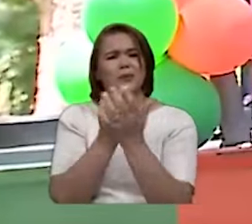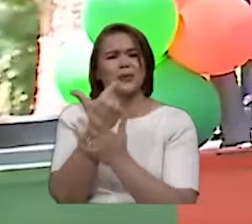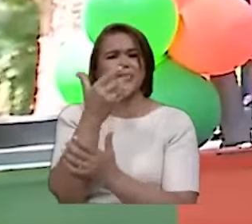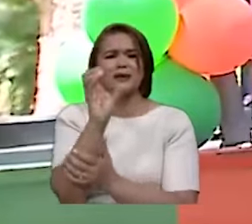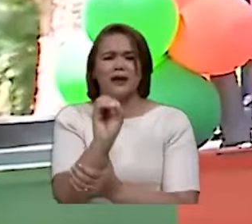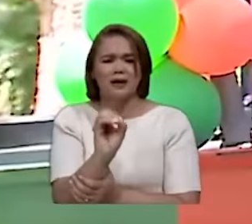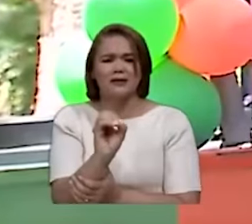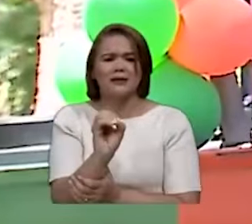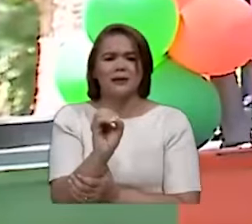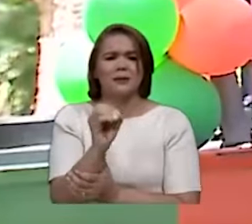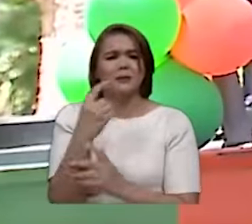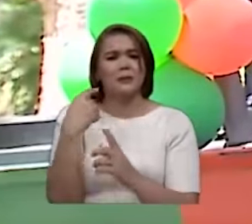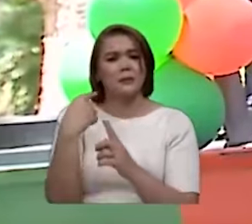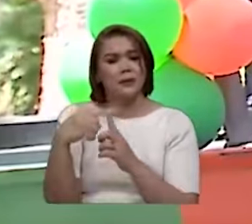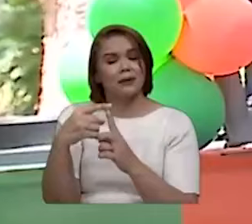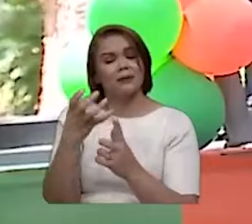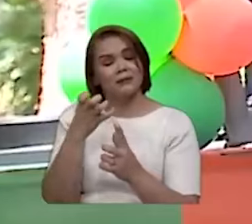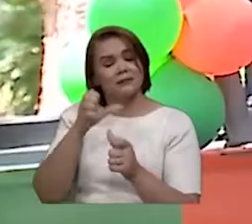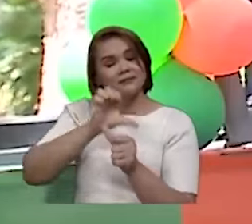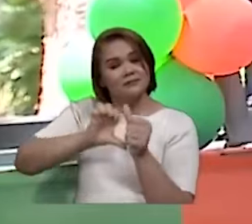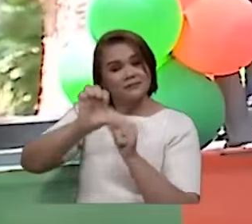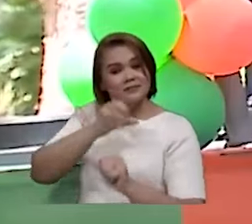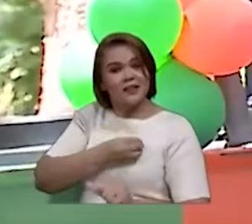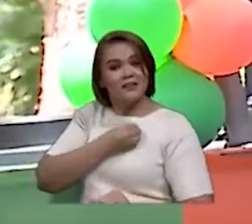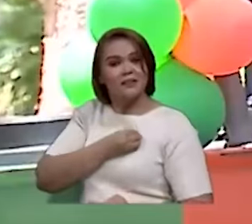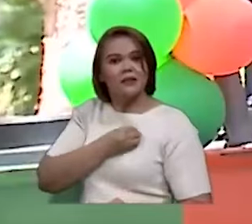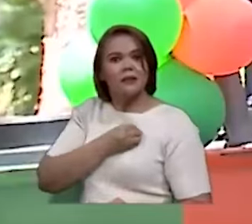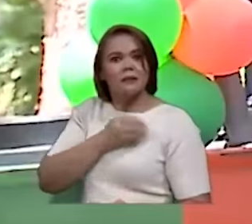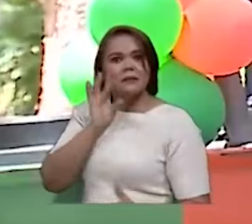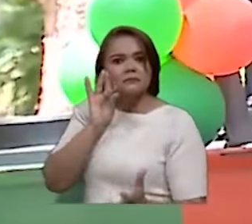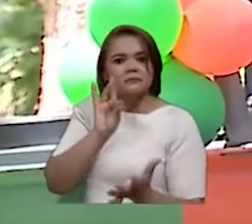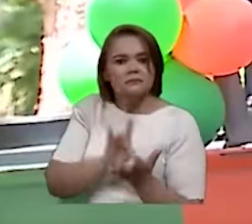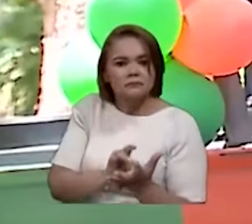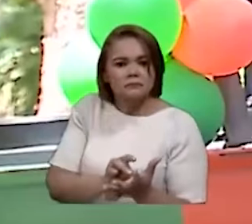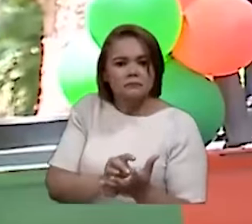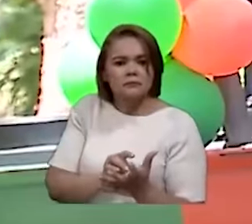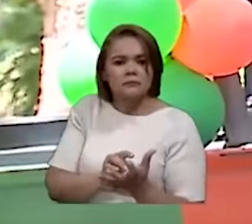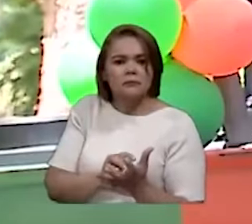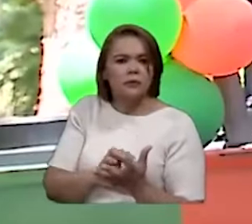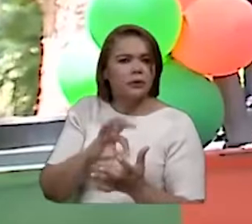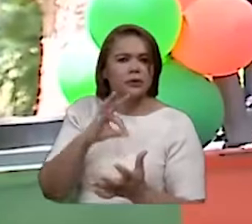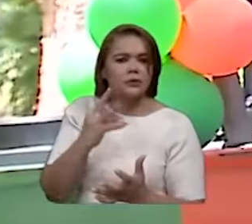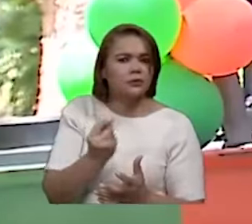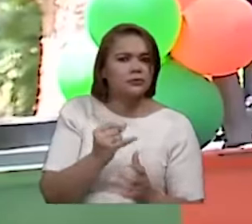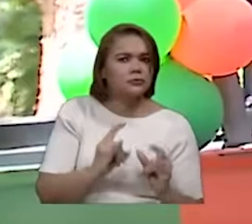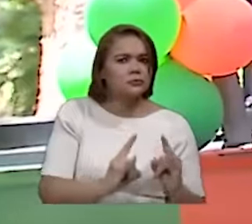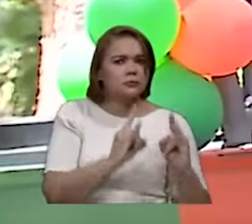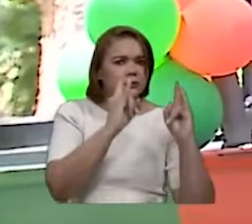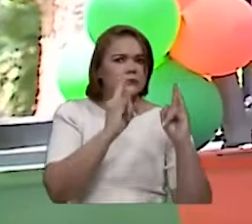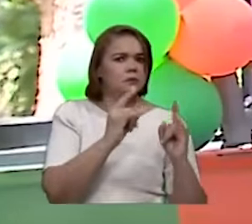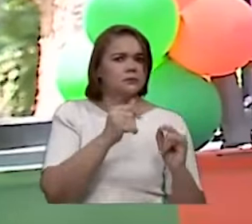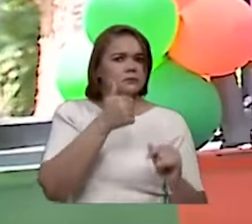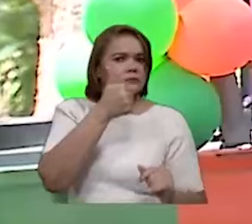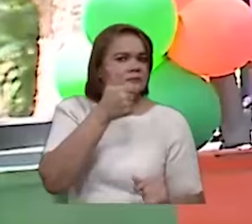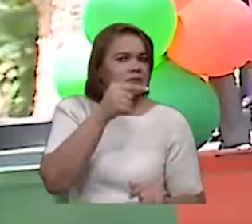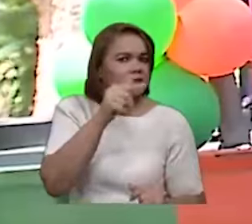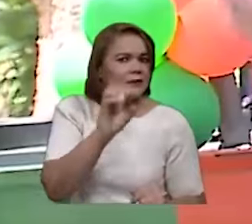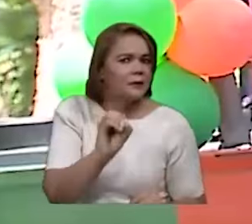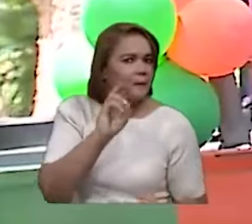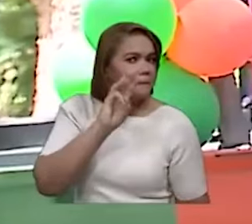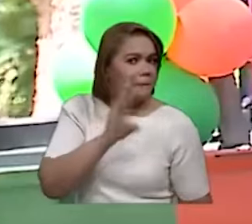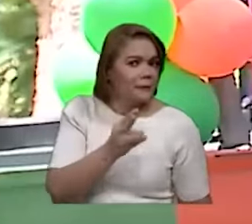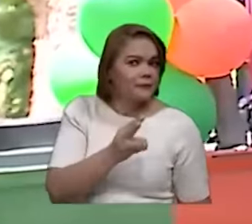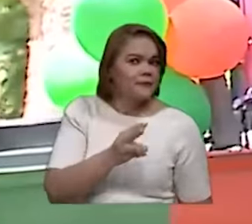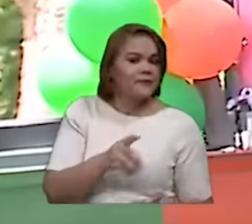porque eu tô querendo mudar de vida. Aí eu disse, pronto, vou confirmar com o gerente. Porque tá tudo aqui, gente. É um apartamento no valor de 170 mil reais. Aí você